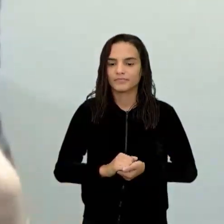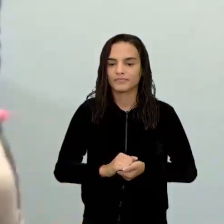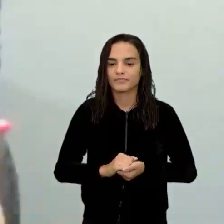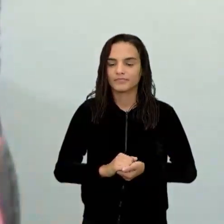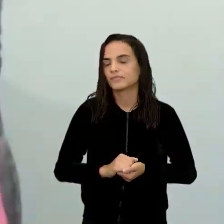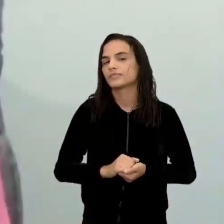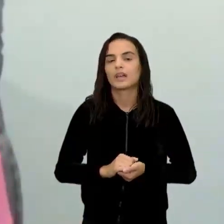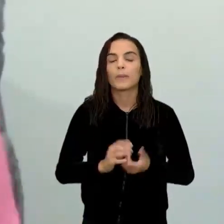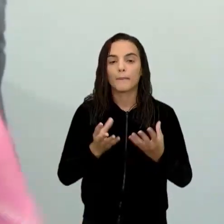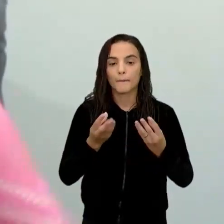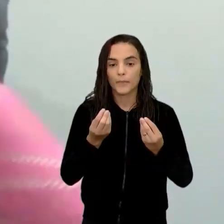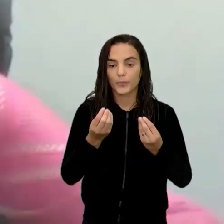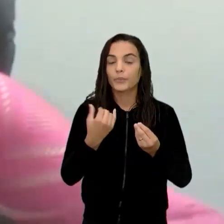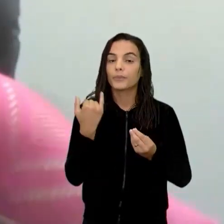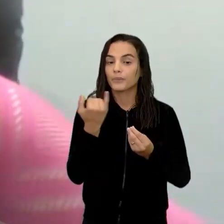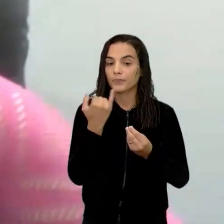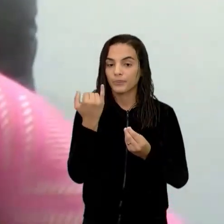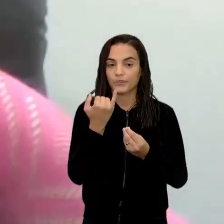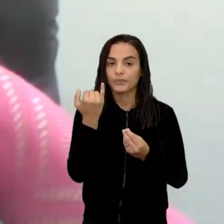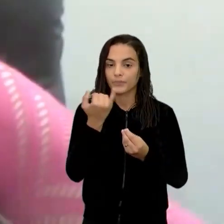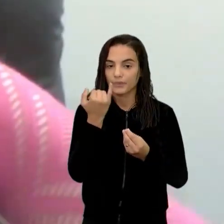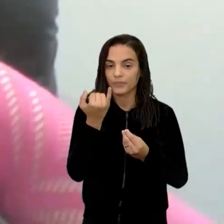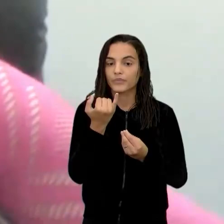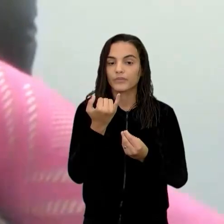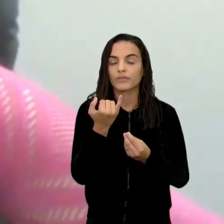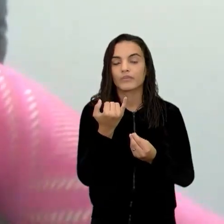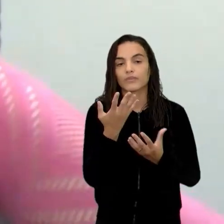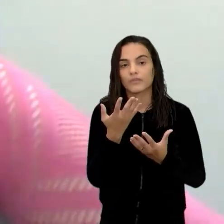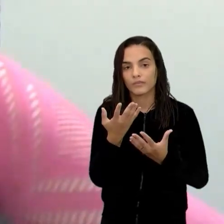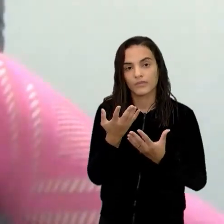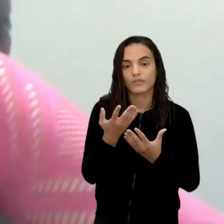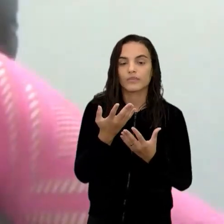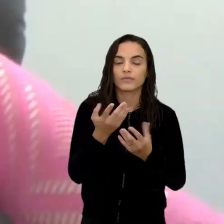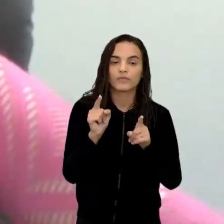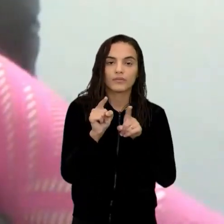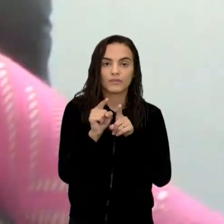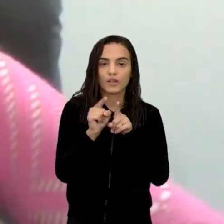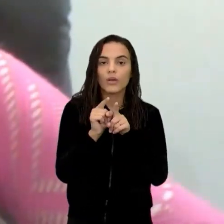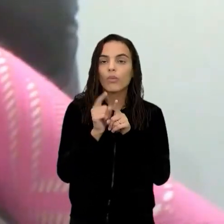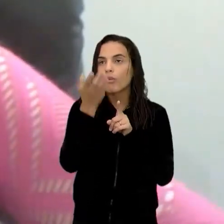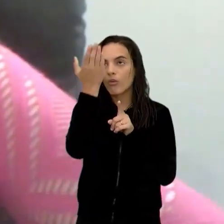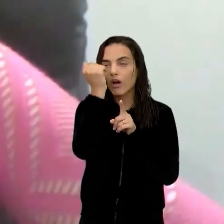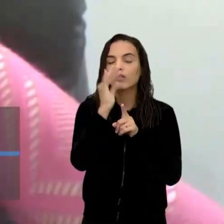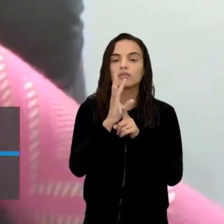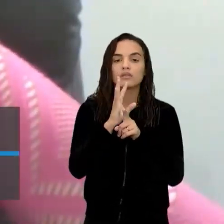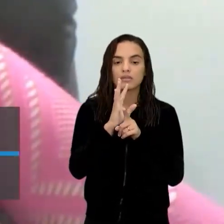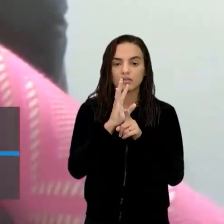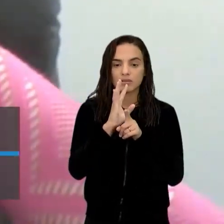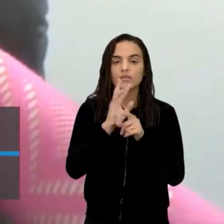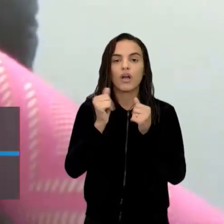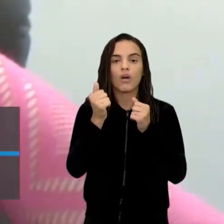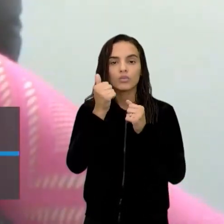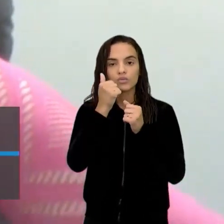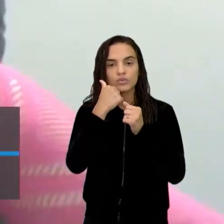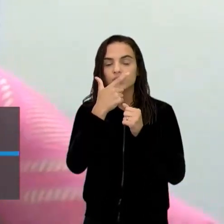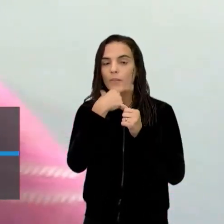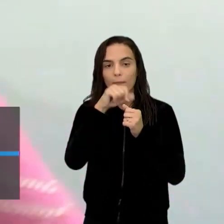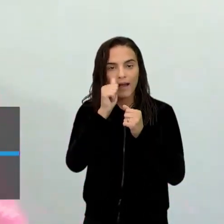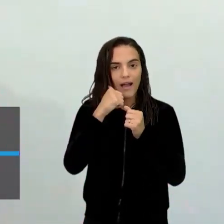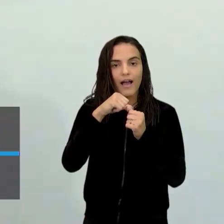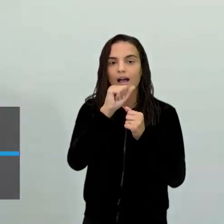É muito importante, eu falo da estimulação precoce e do autoconhecimento aos pais,